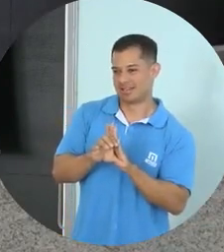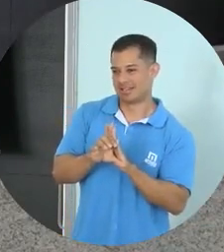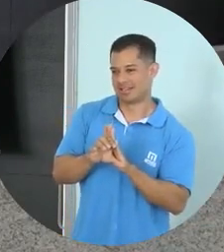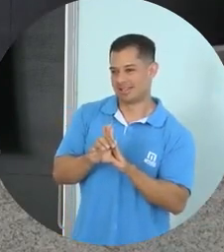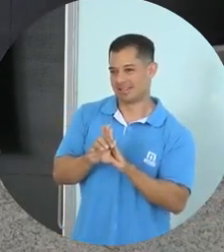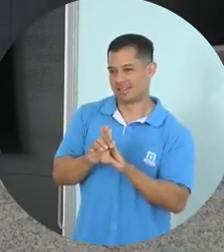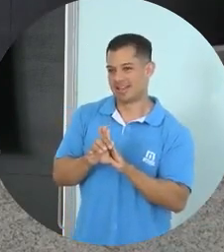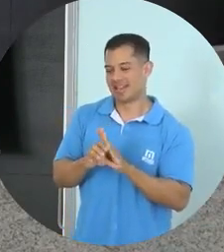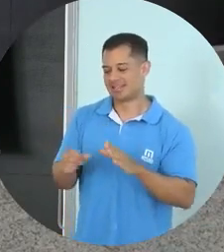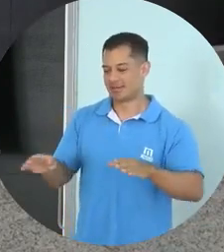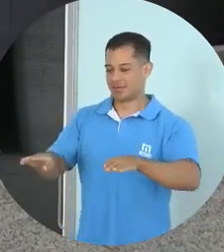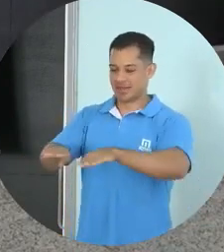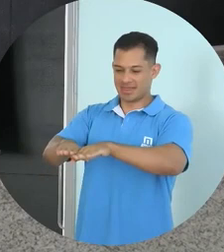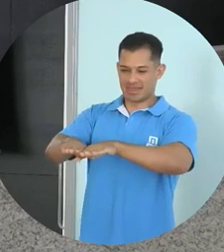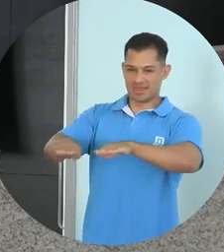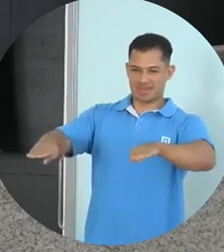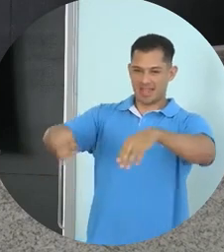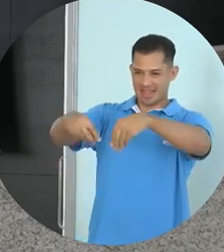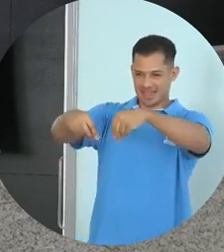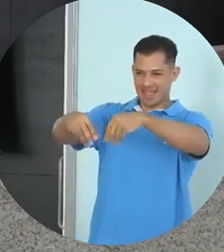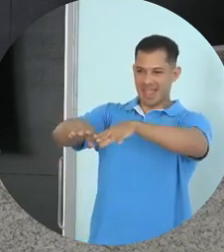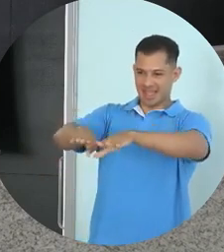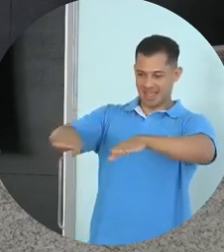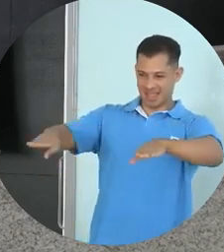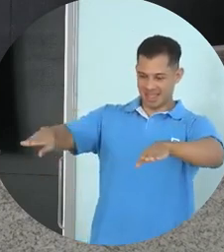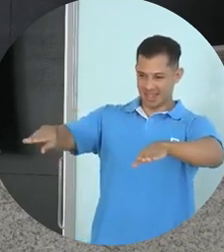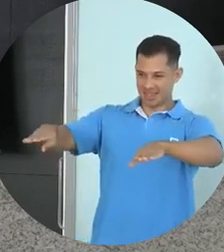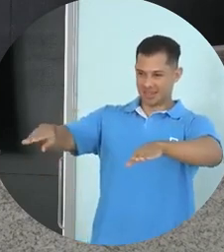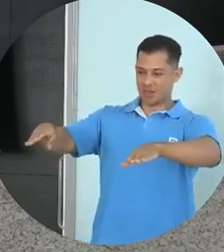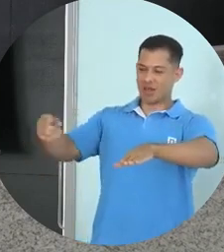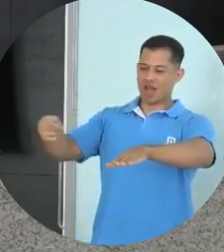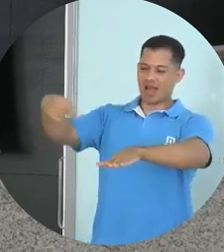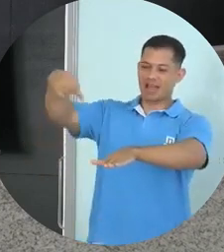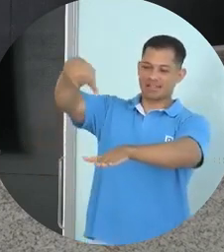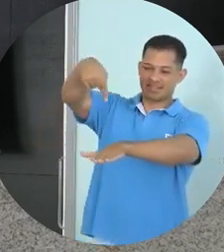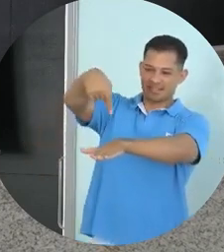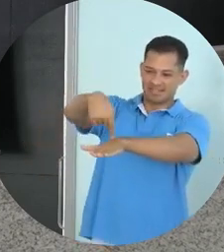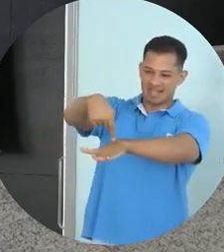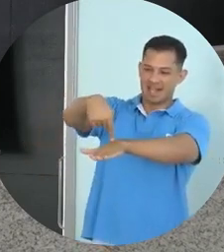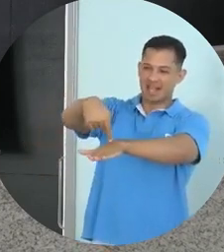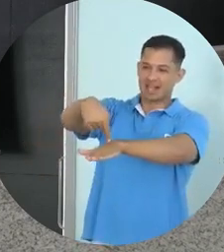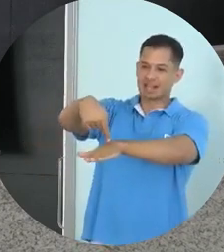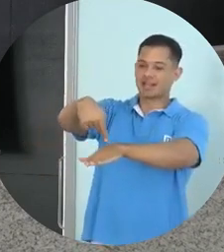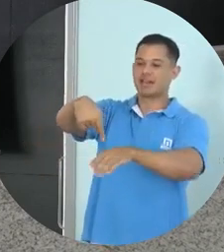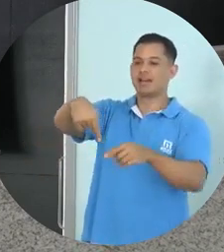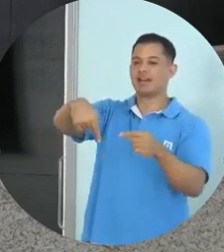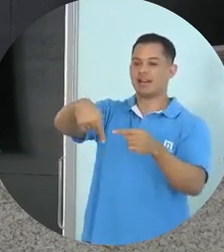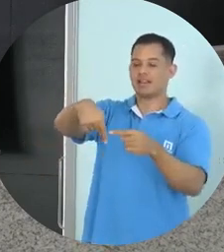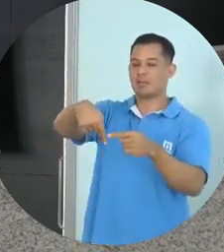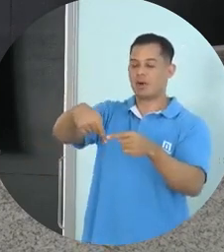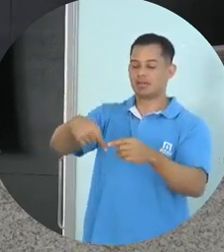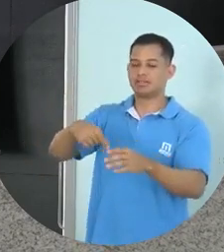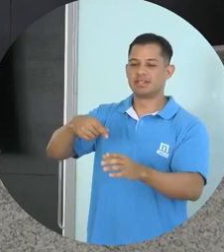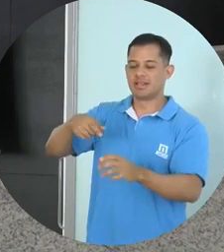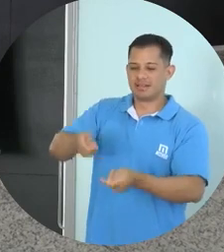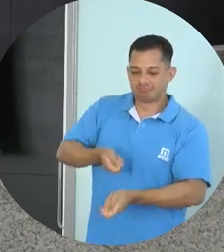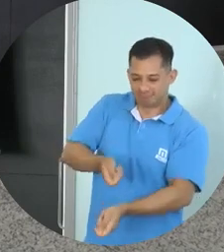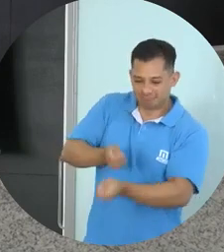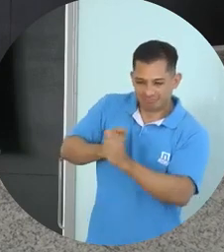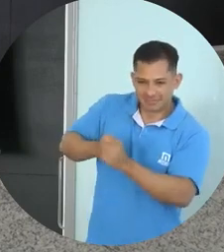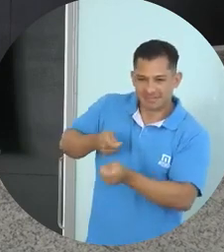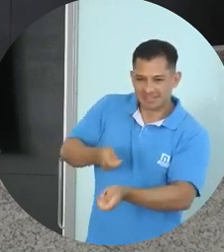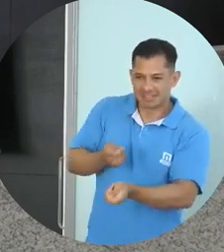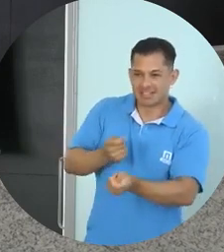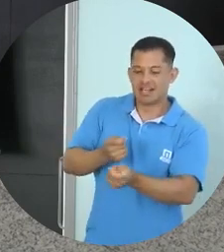ao terreno, né? Uma estaca, o terreno vertical, a estaca pode ser feita aqueles cavaletes que a gente comentou, mas ela pode